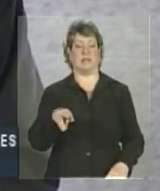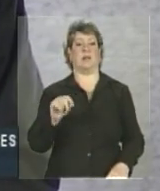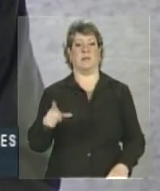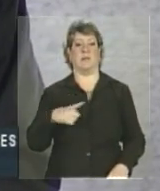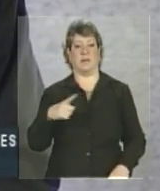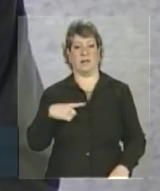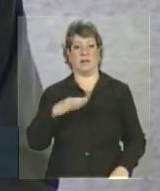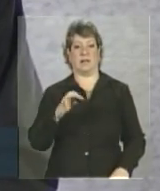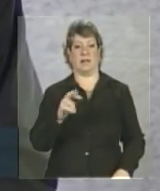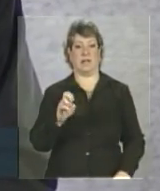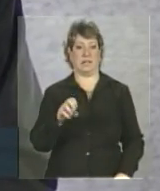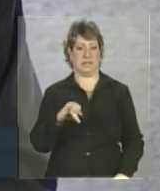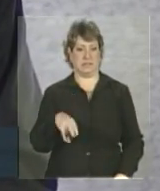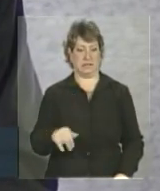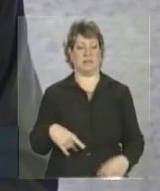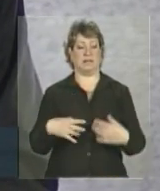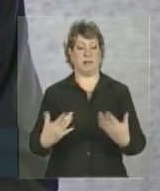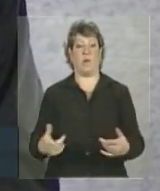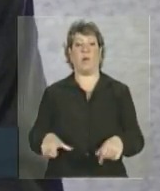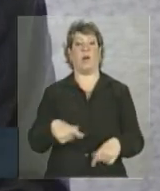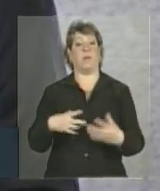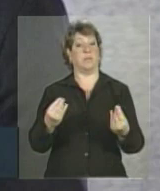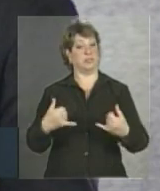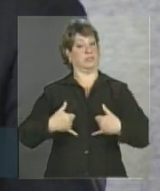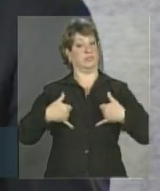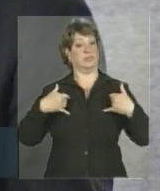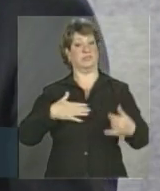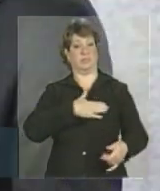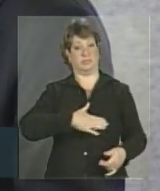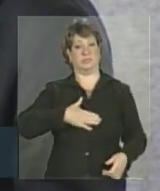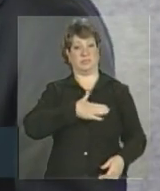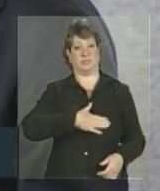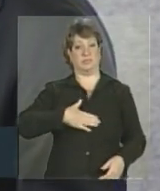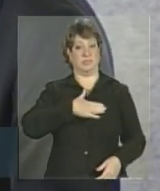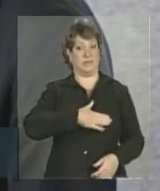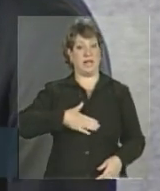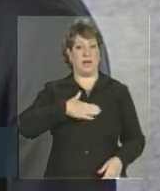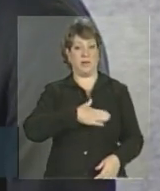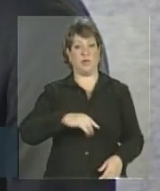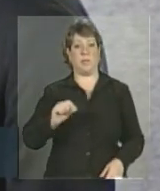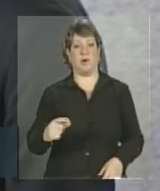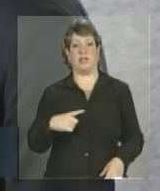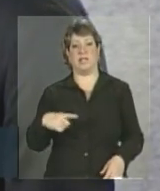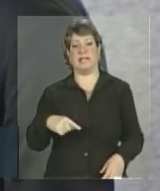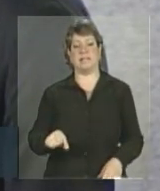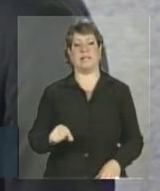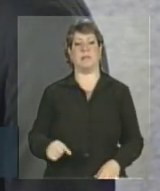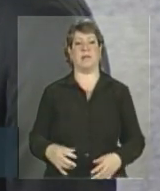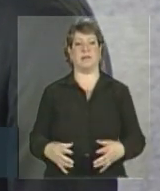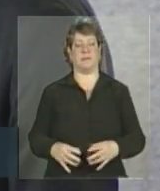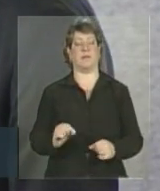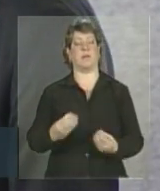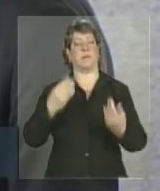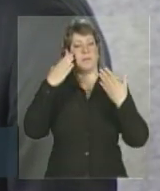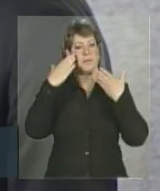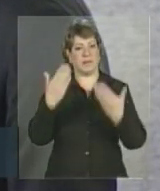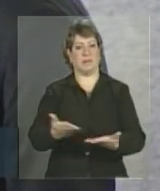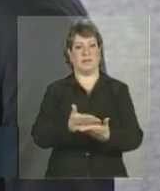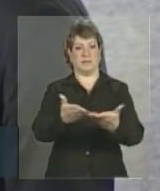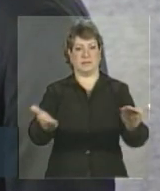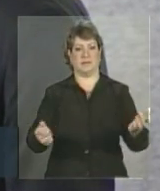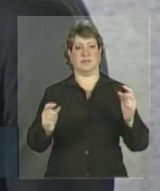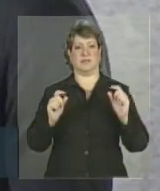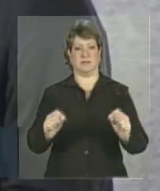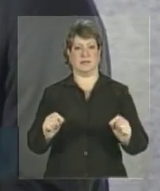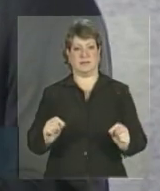de Teresina. Portanto, é motivo de muito orgulho e de ganhos significativos para o povo do Piauí. Muito obrigado à